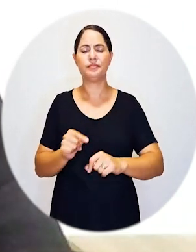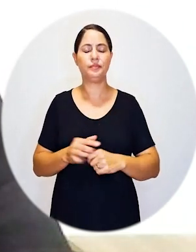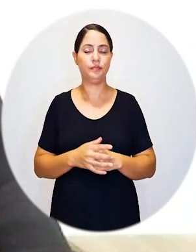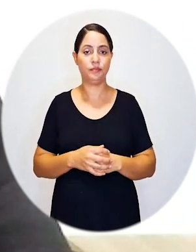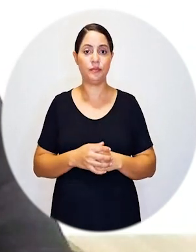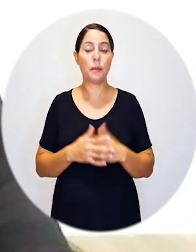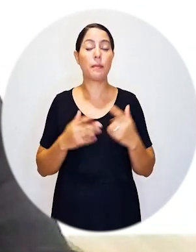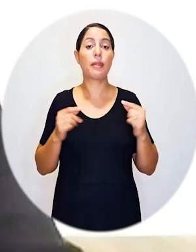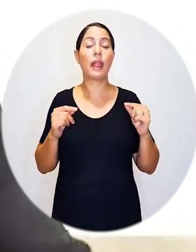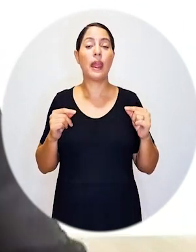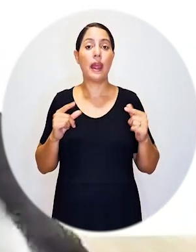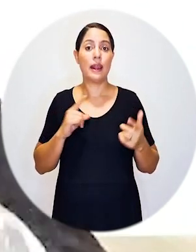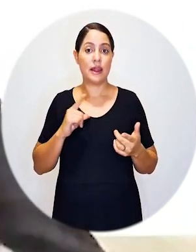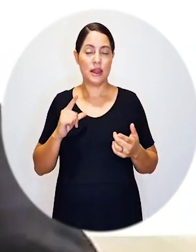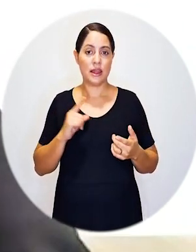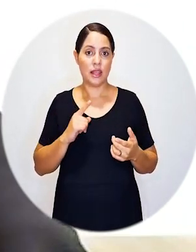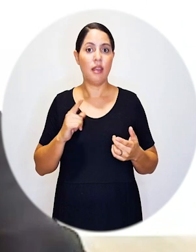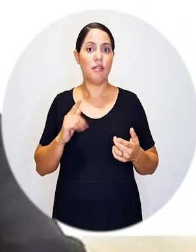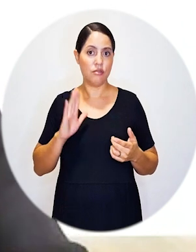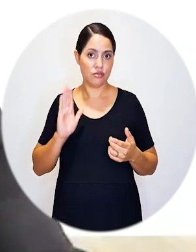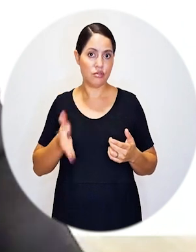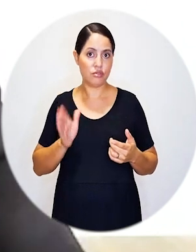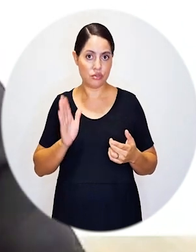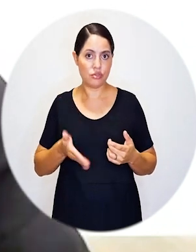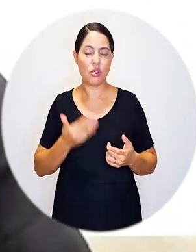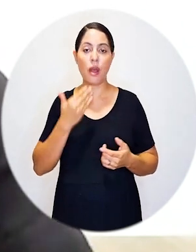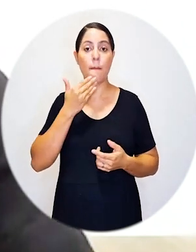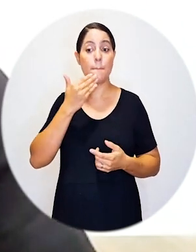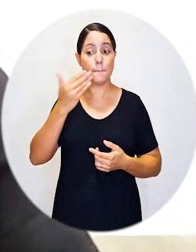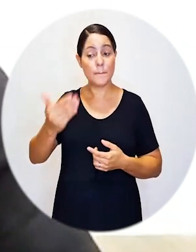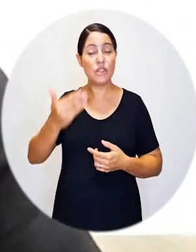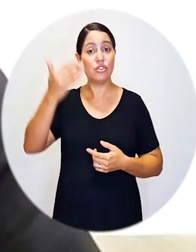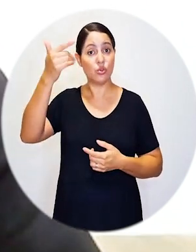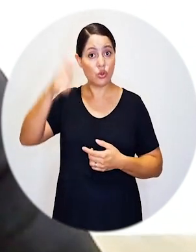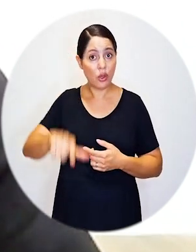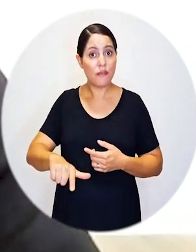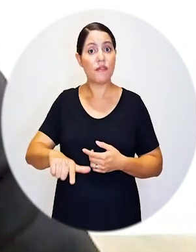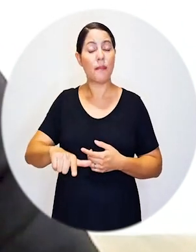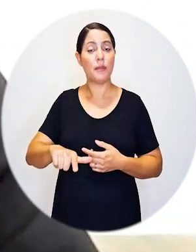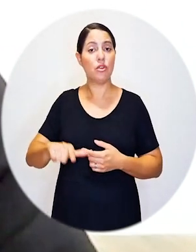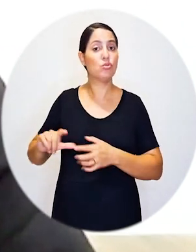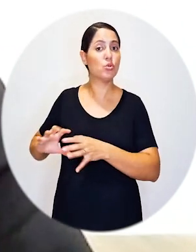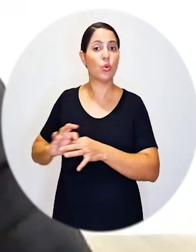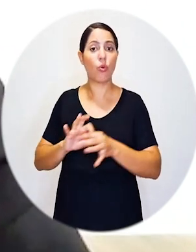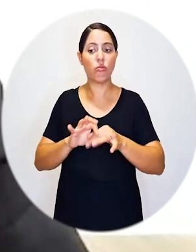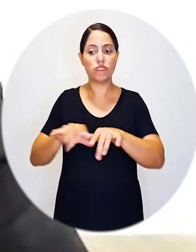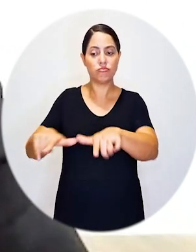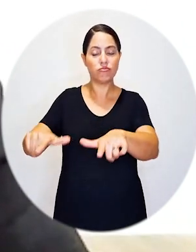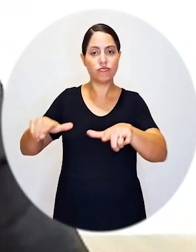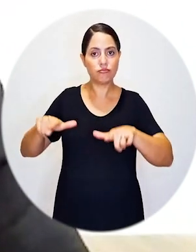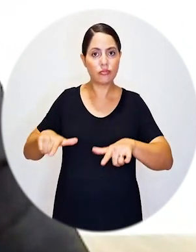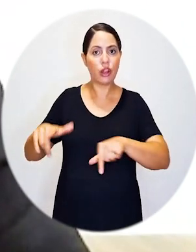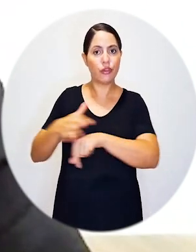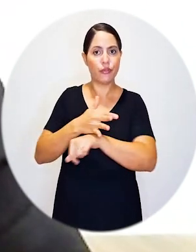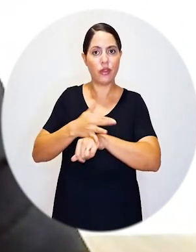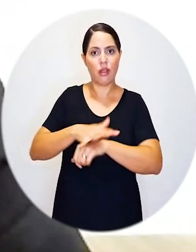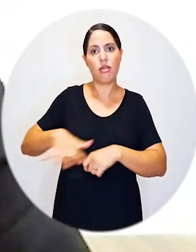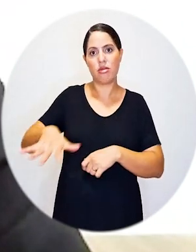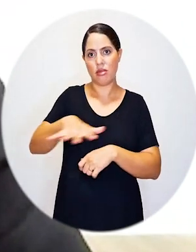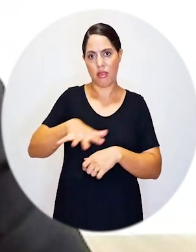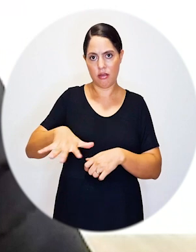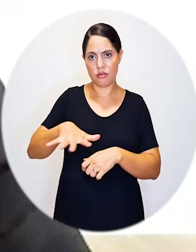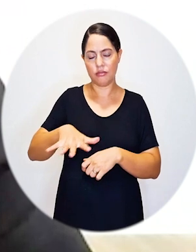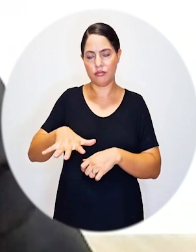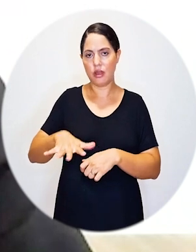a parte teria que, no ato da interposição do recurso, comprovar, por meio de certidão, o